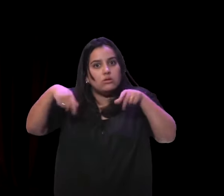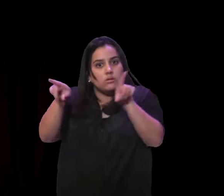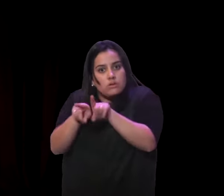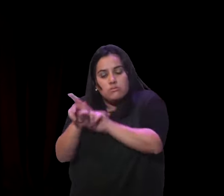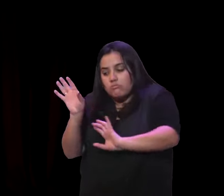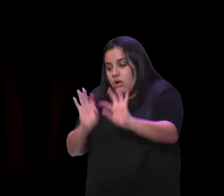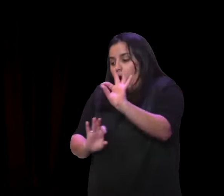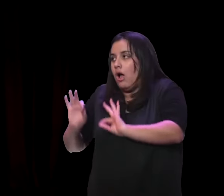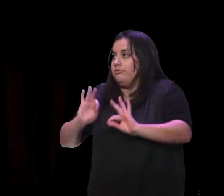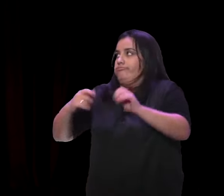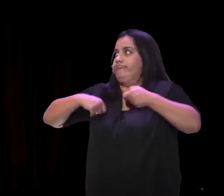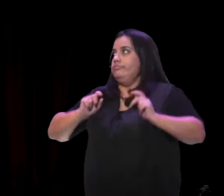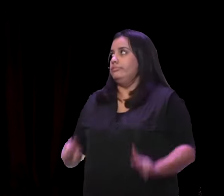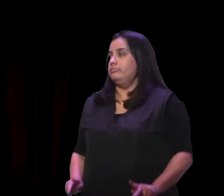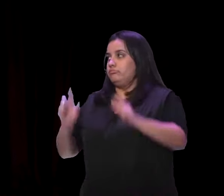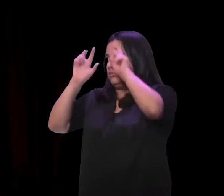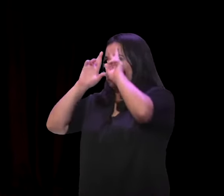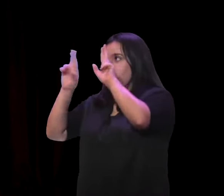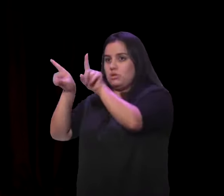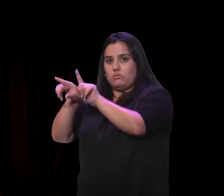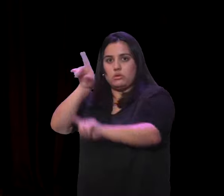vir de qualquer jeito.